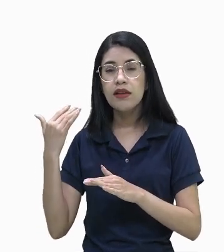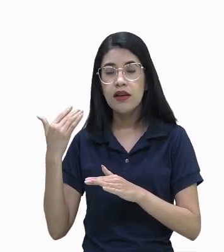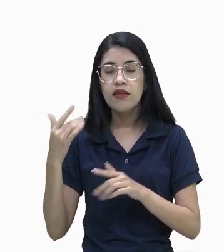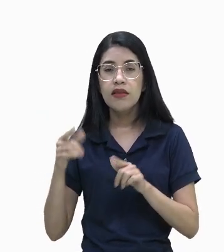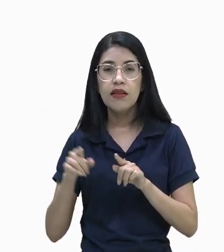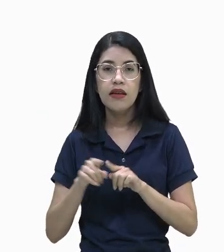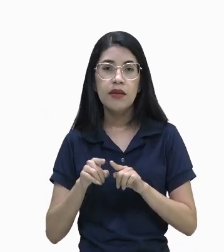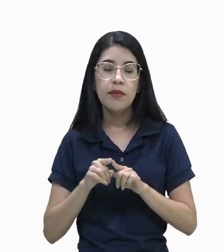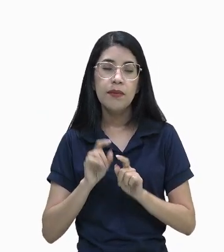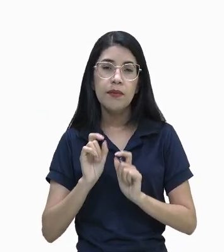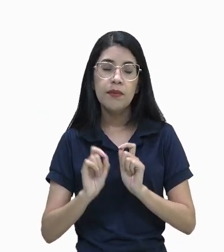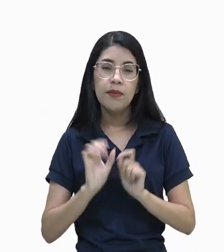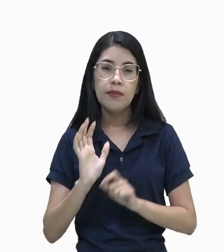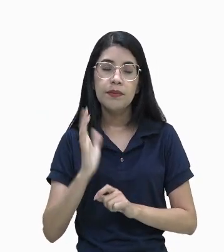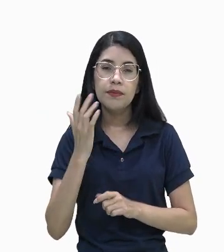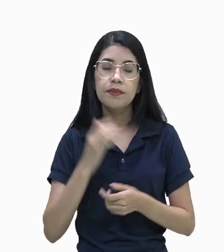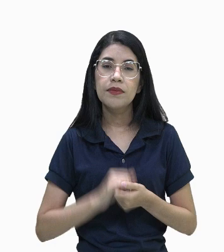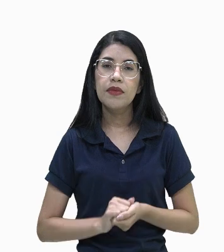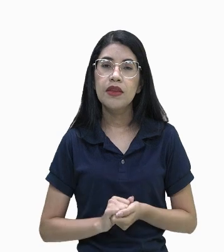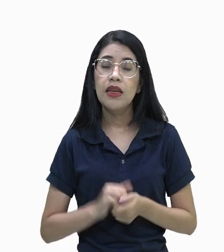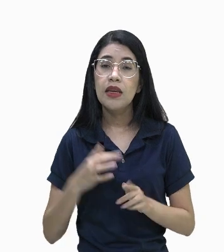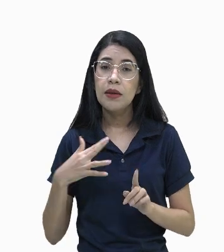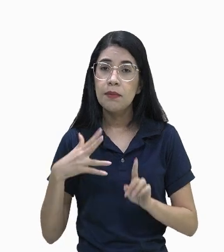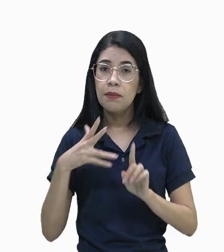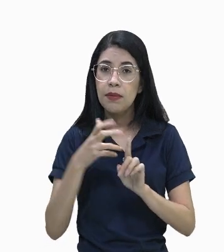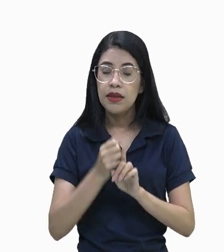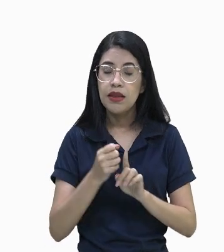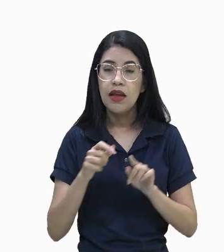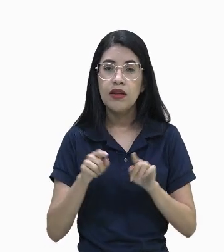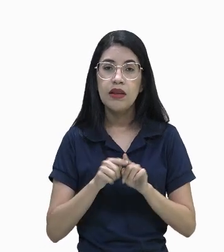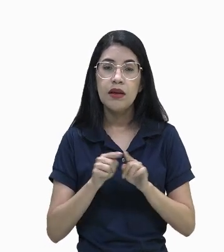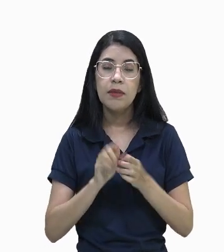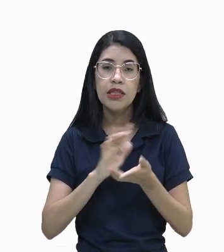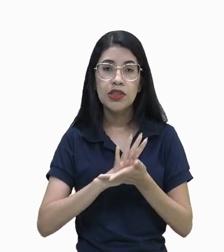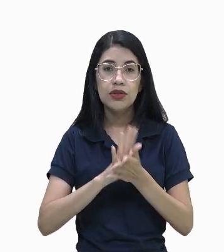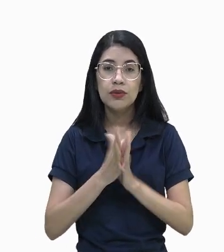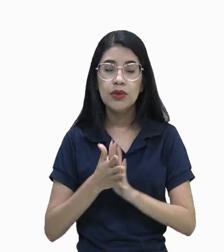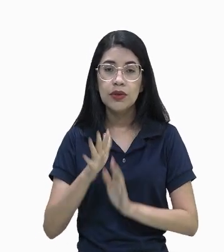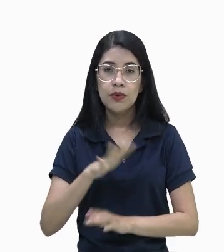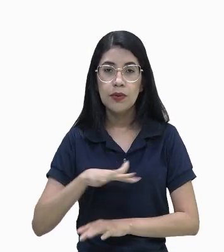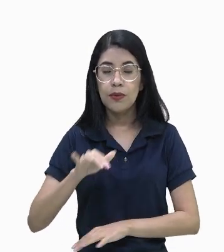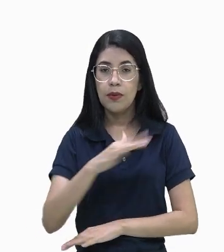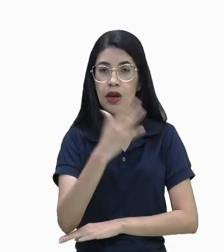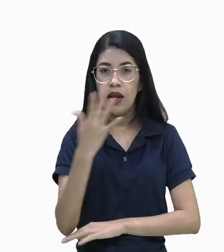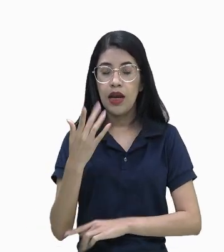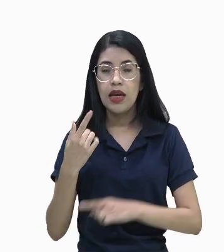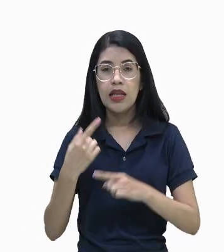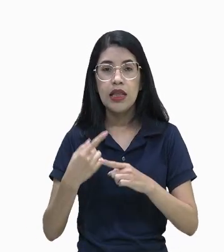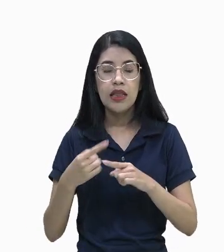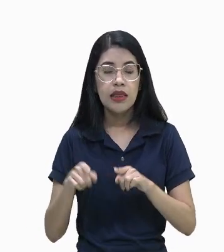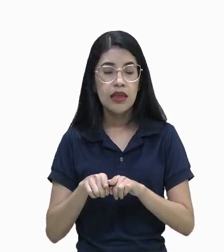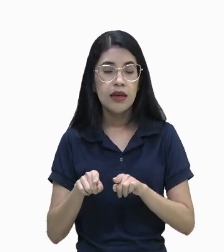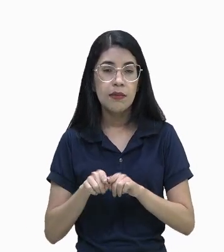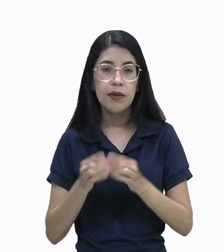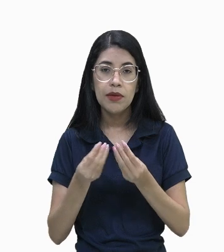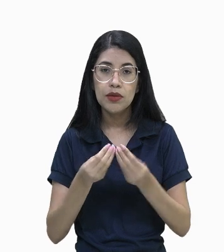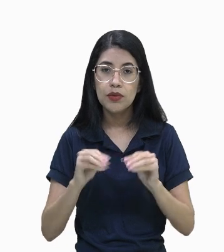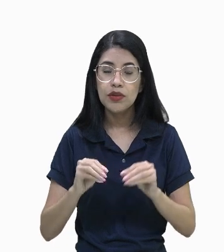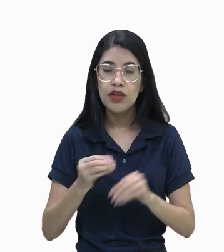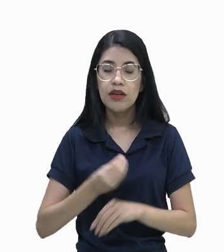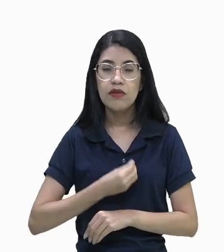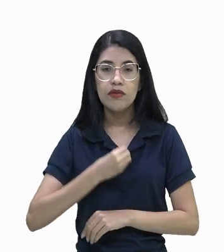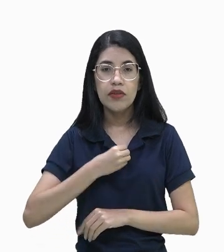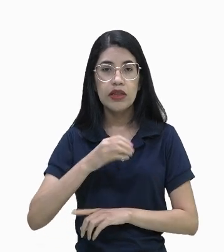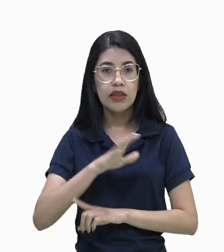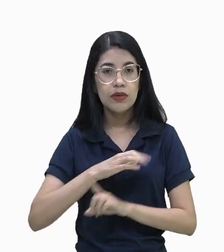certa forma, tanto impactaram e destruíram o meio ambiente, mas como também prejudicam a vida social de pessoas.